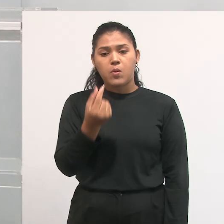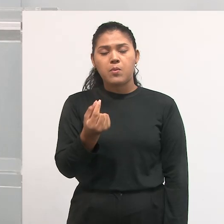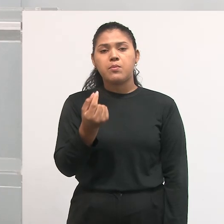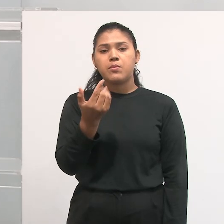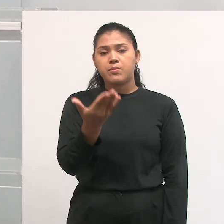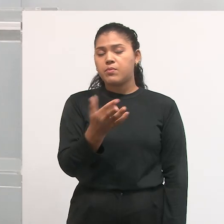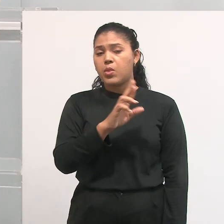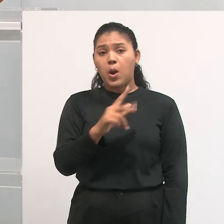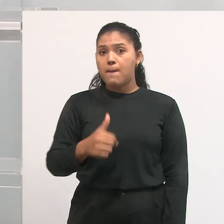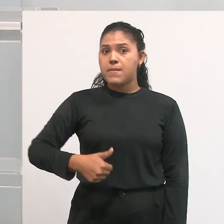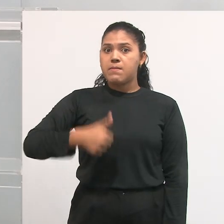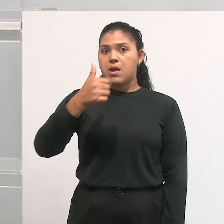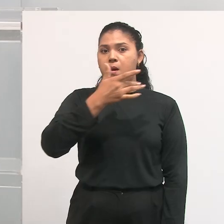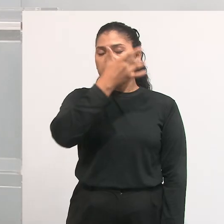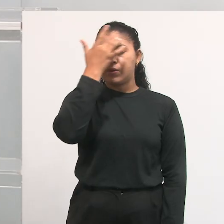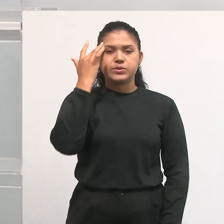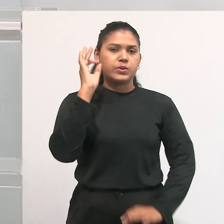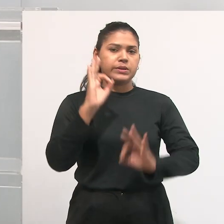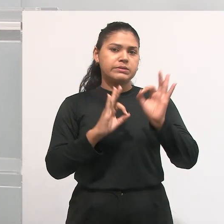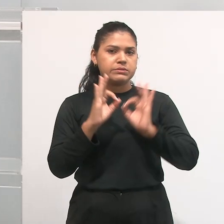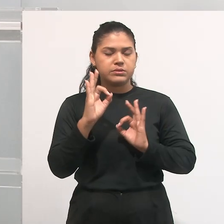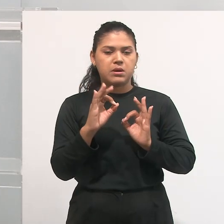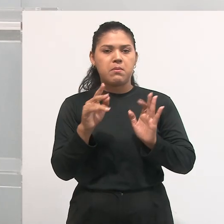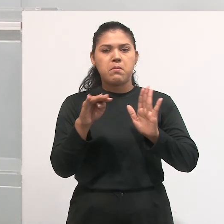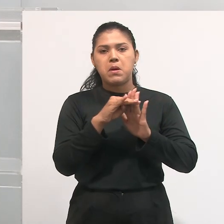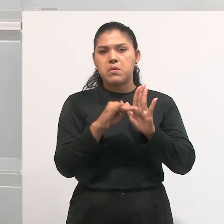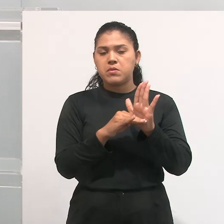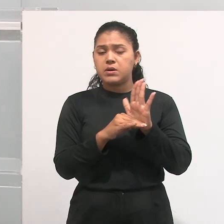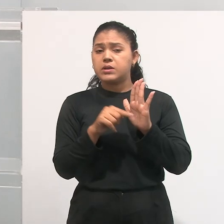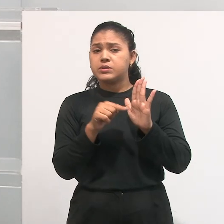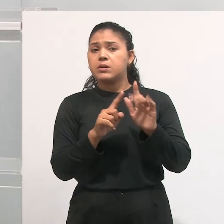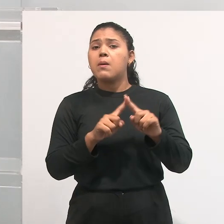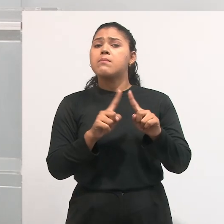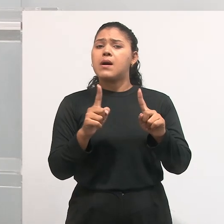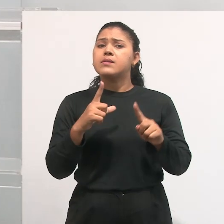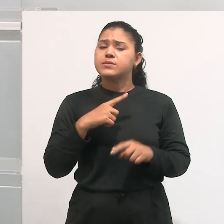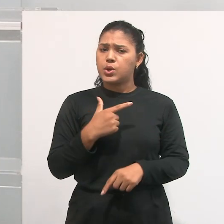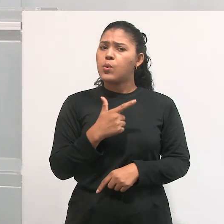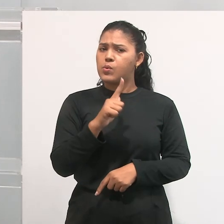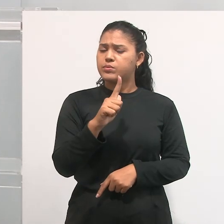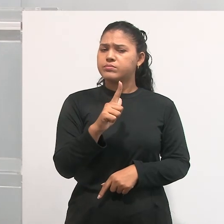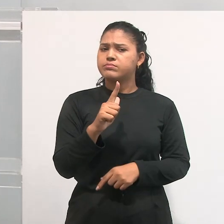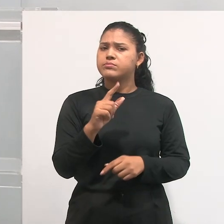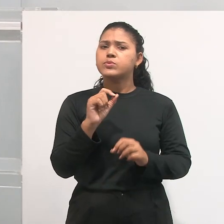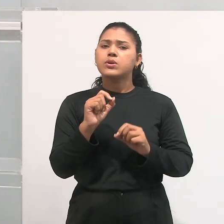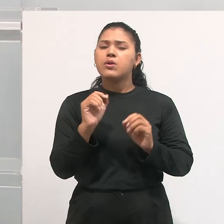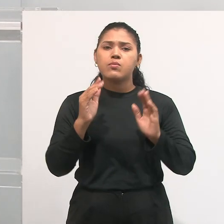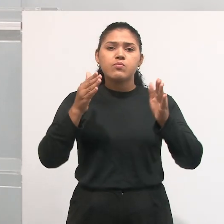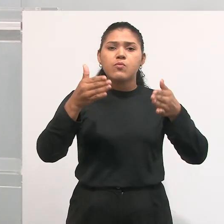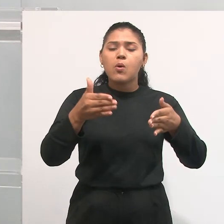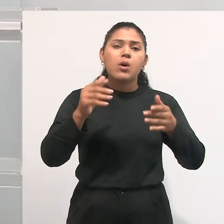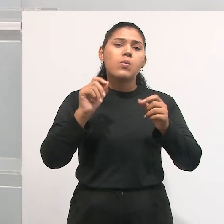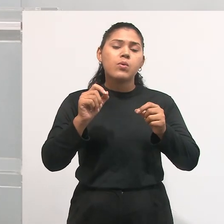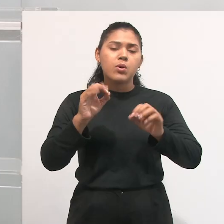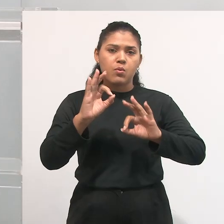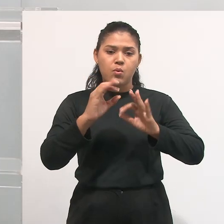de trabalho, a gente vem ali na Escola Nova, Maria Montessori, John Dewey e outros autores vão trabalhar com a